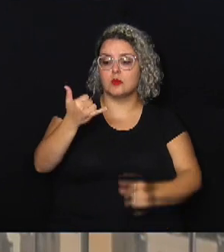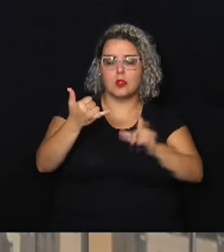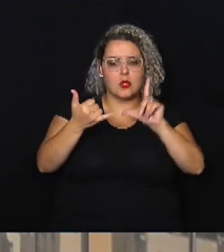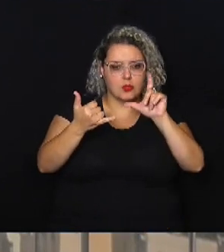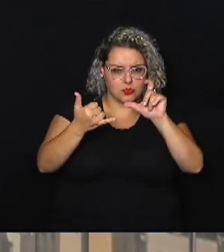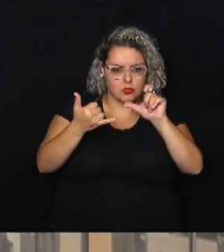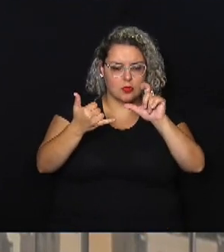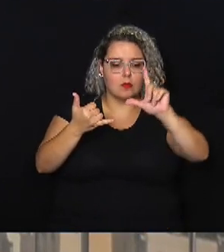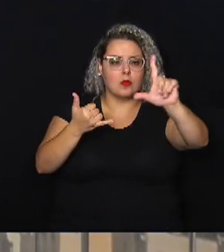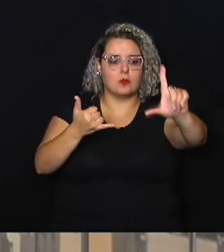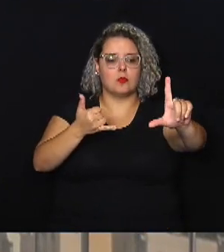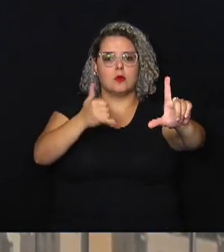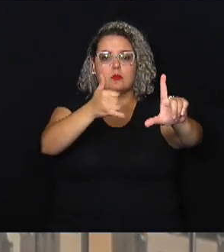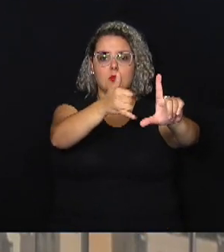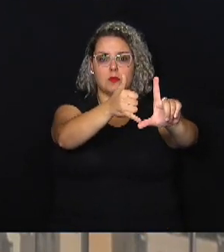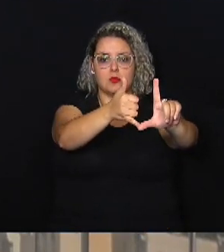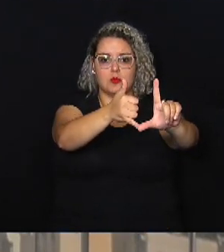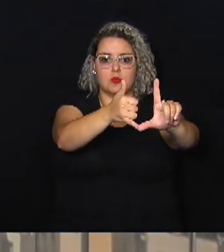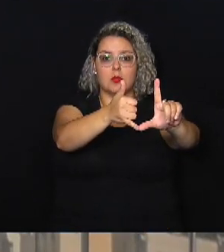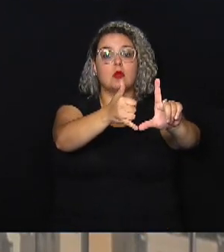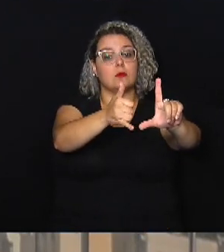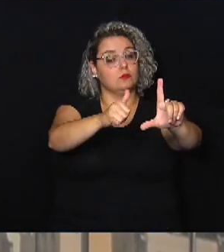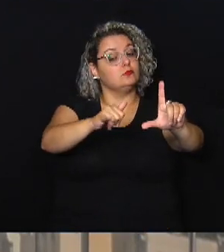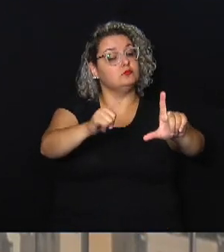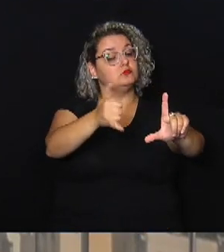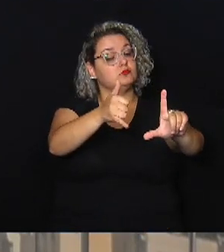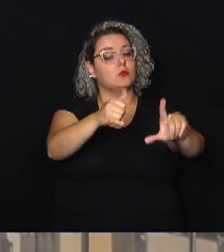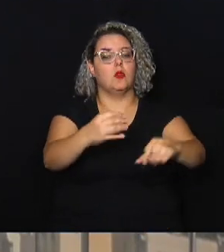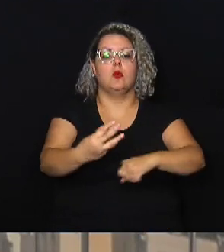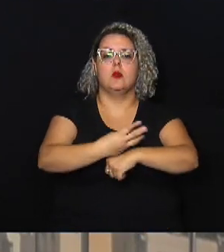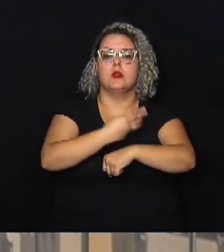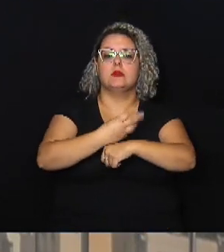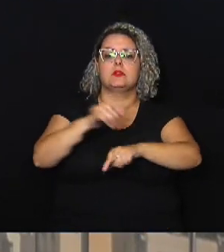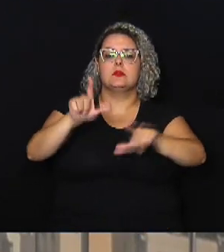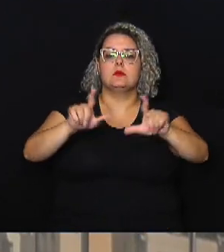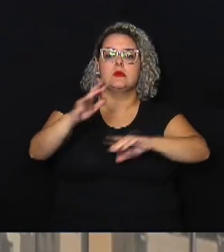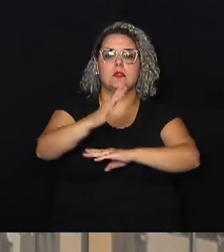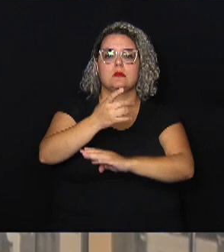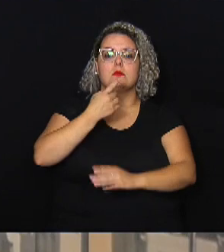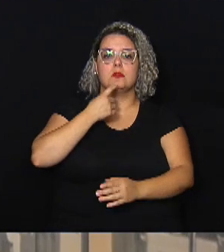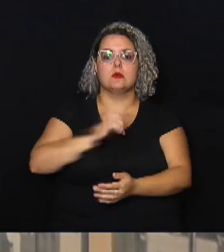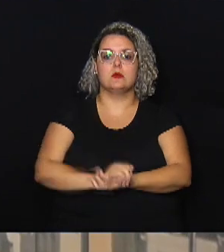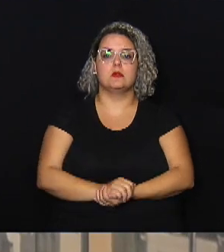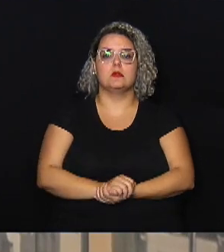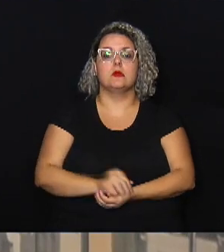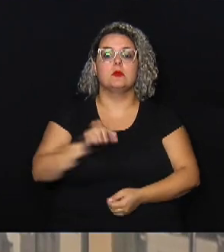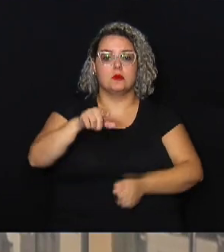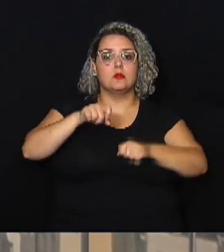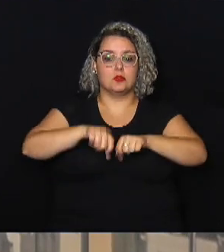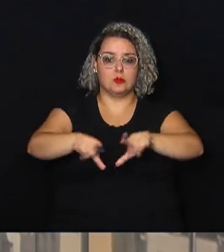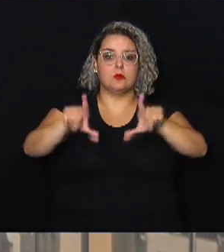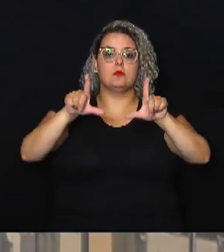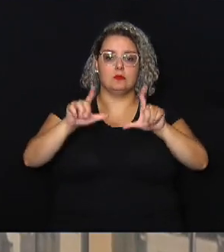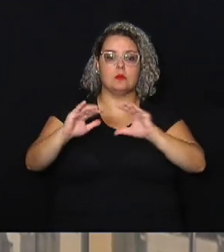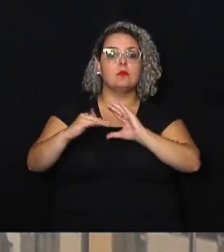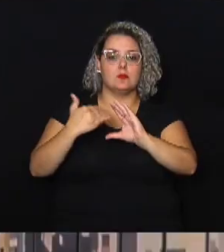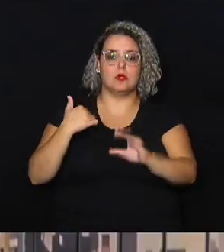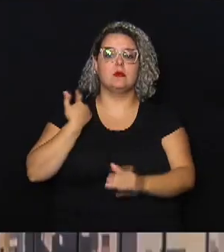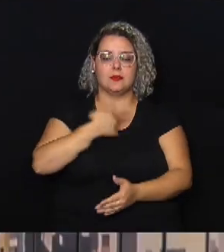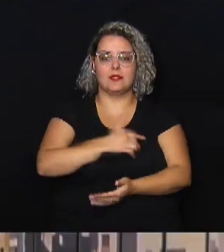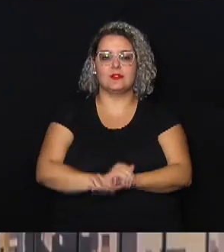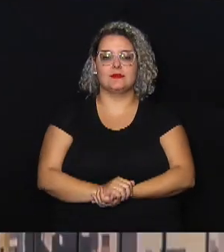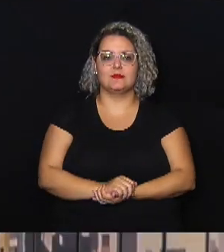Code, já aparece uma mensagem aí no seu celular, o WhatsApp da TV Câmara Campinas. Você aperta e pode enviar a sua